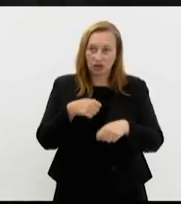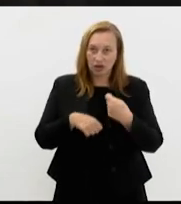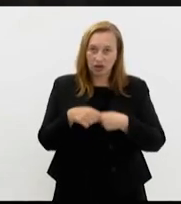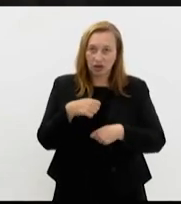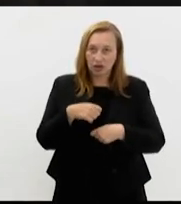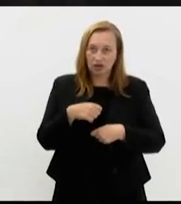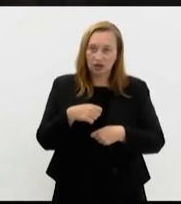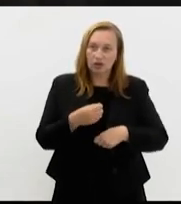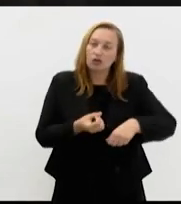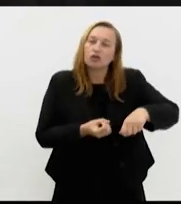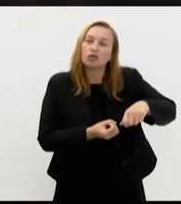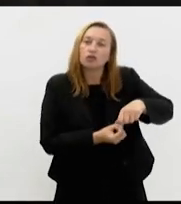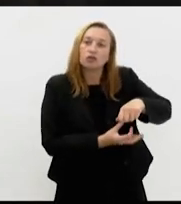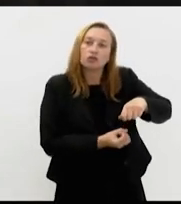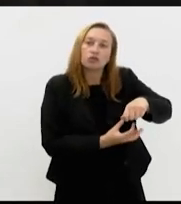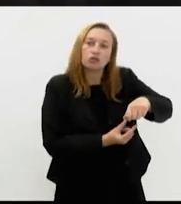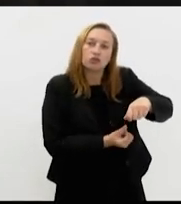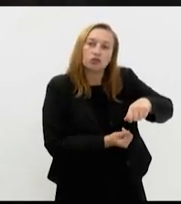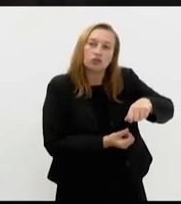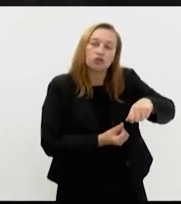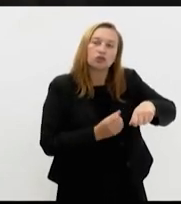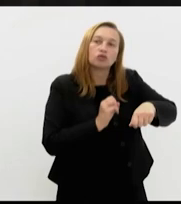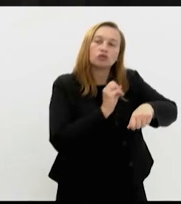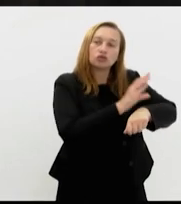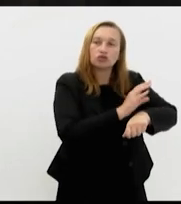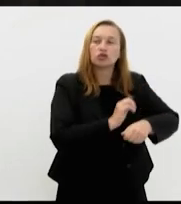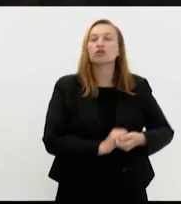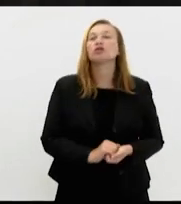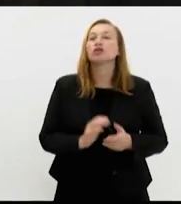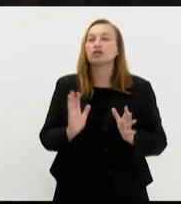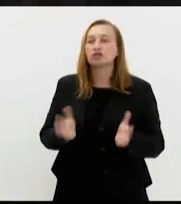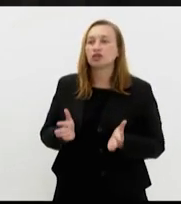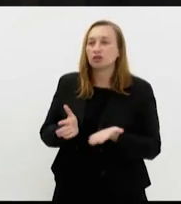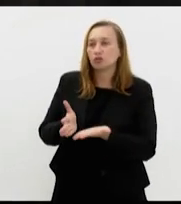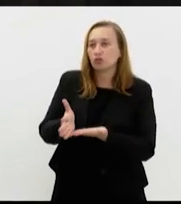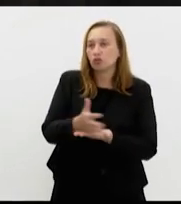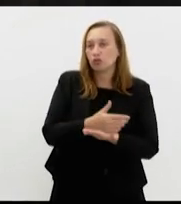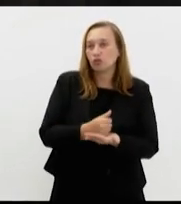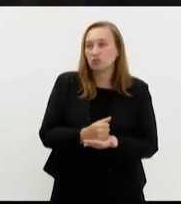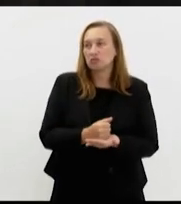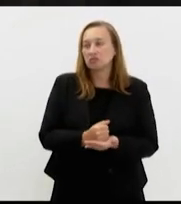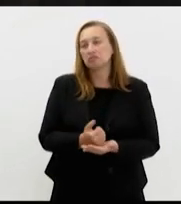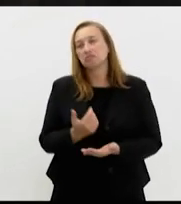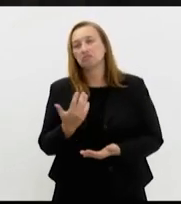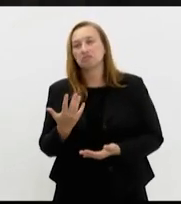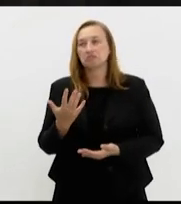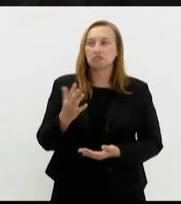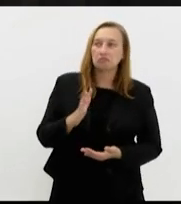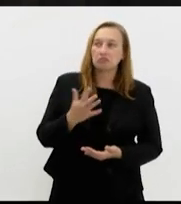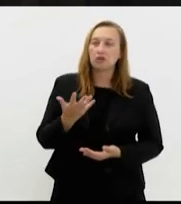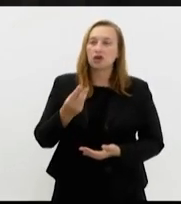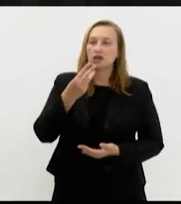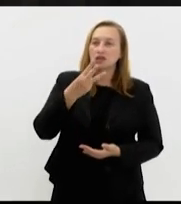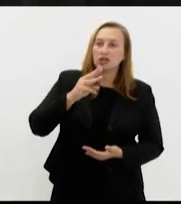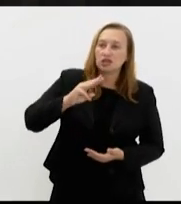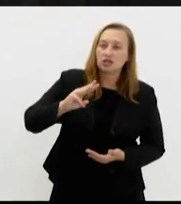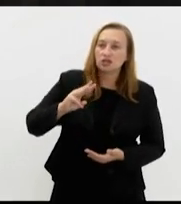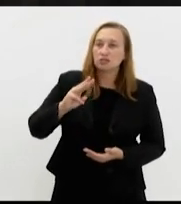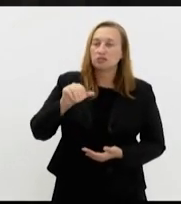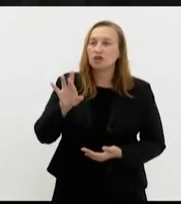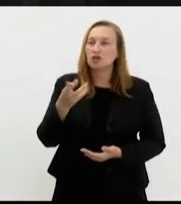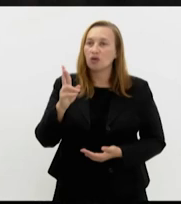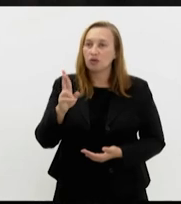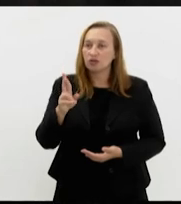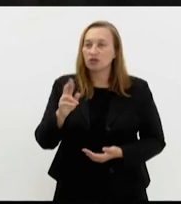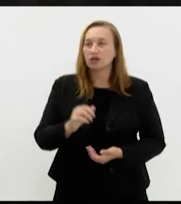esse fundo. Esse fundo já tem acumulado na ordem de 3 bilhões